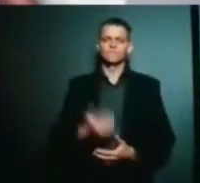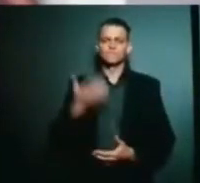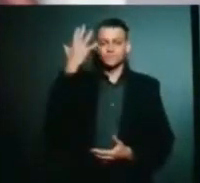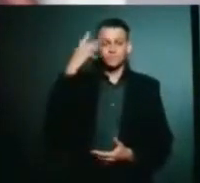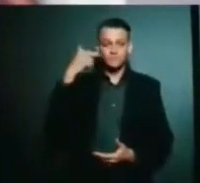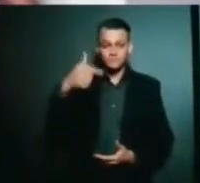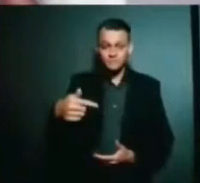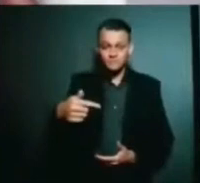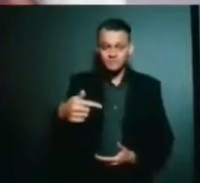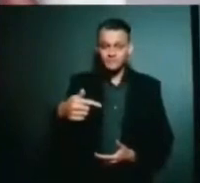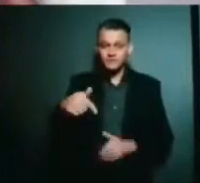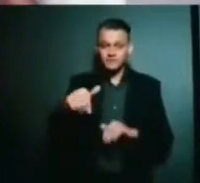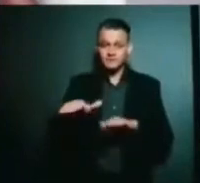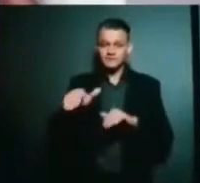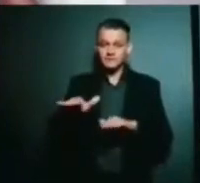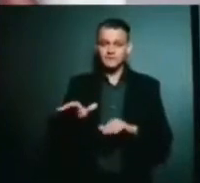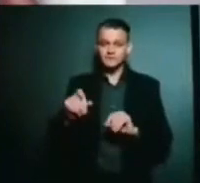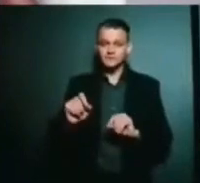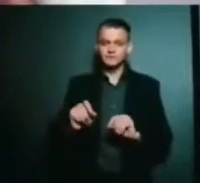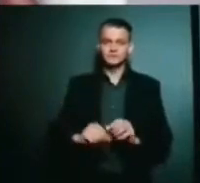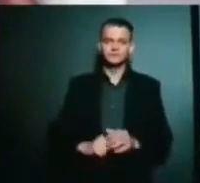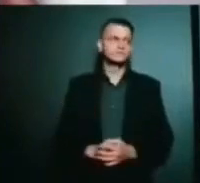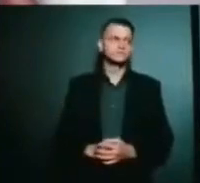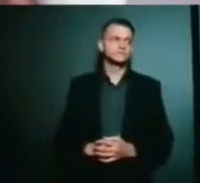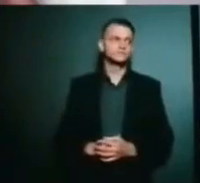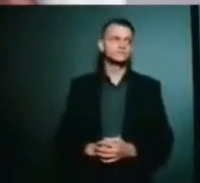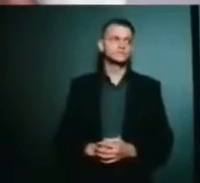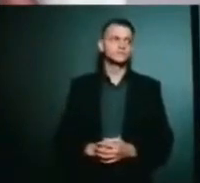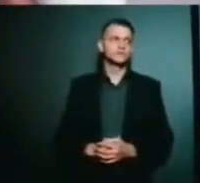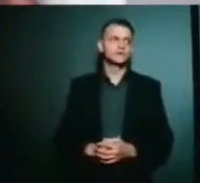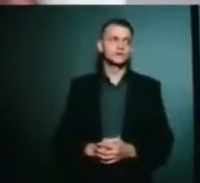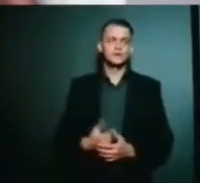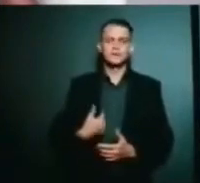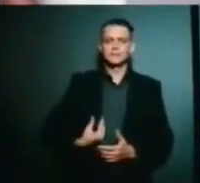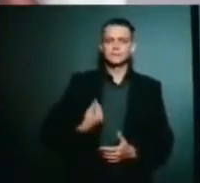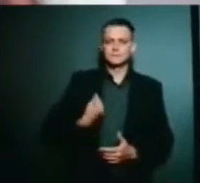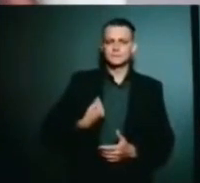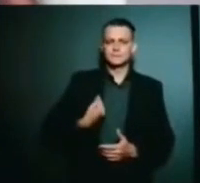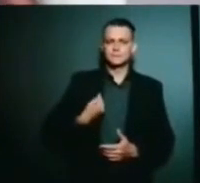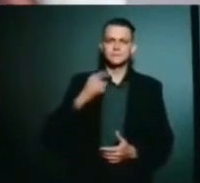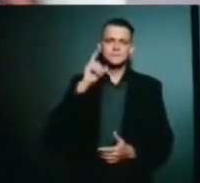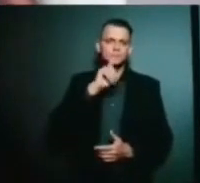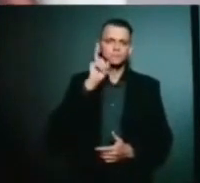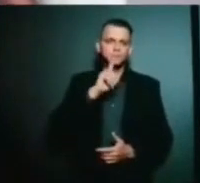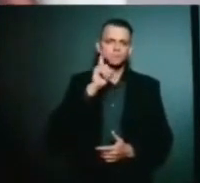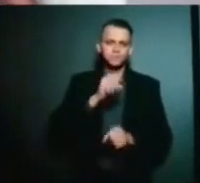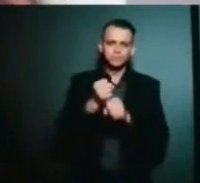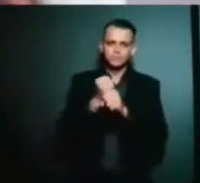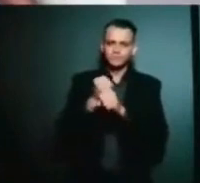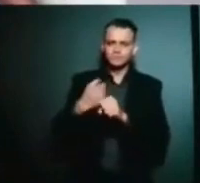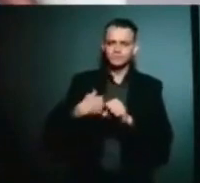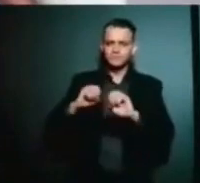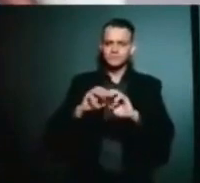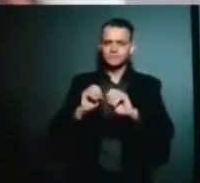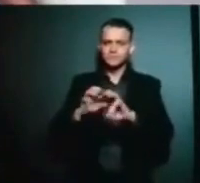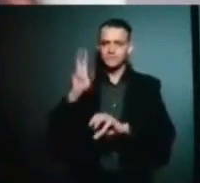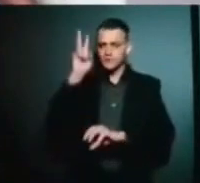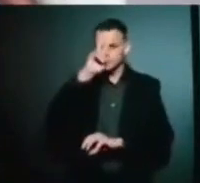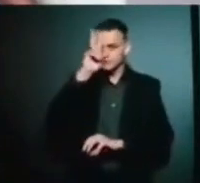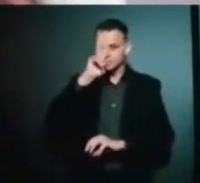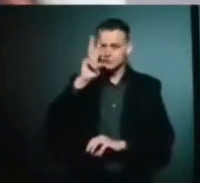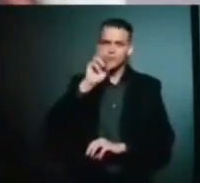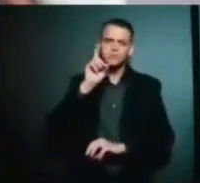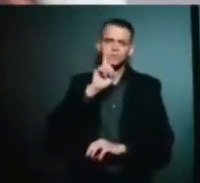setembro, para a gente, eu moro nos Estados Unidos há muitos anos, eu dou aula sobre história